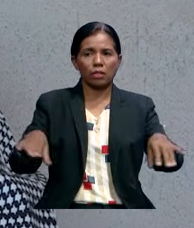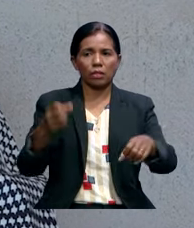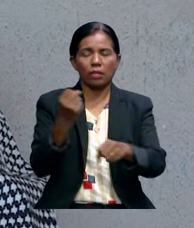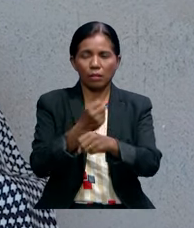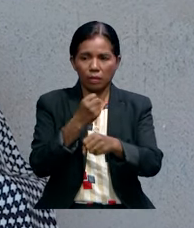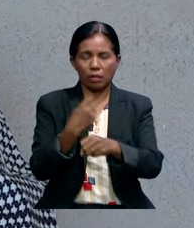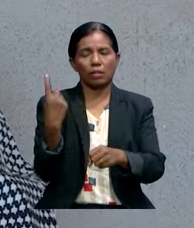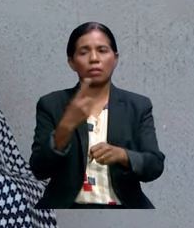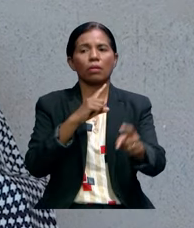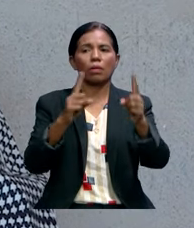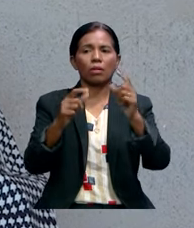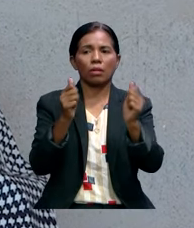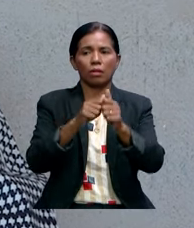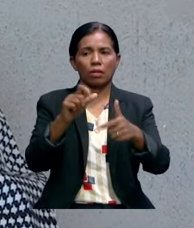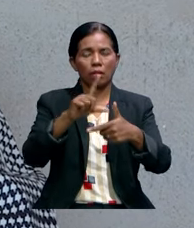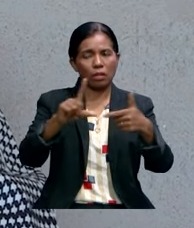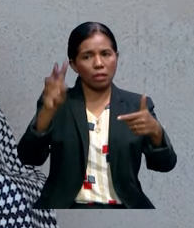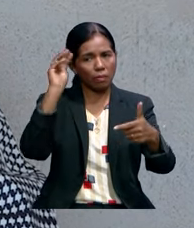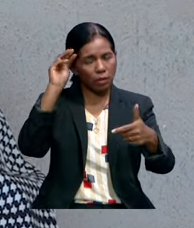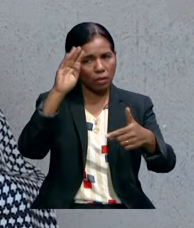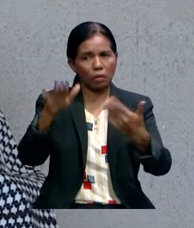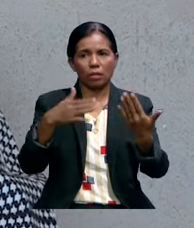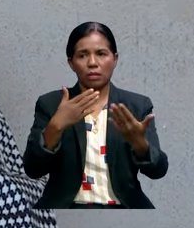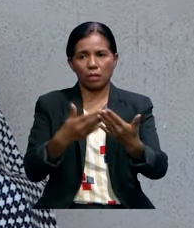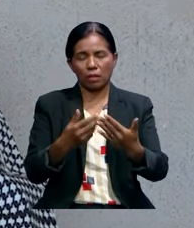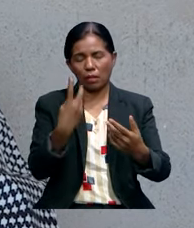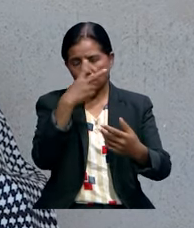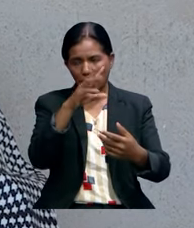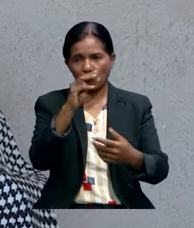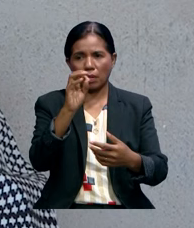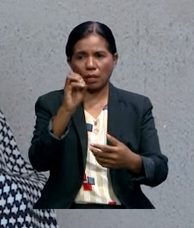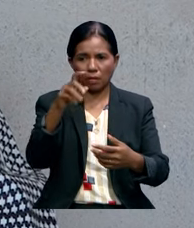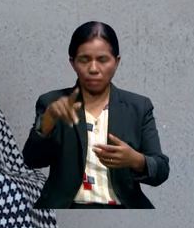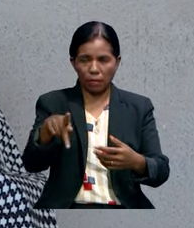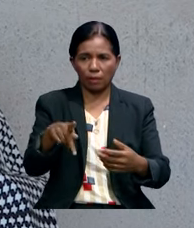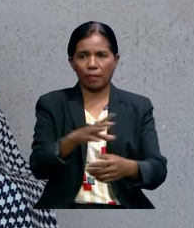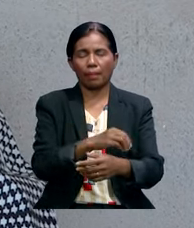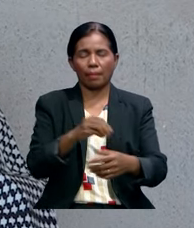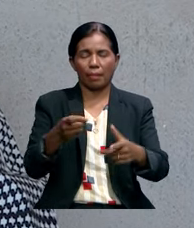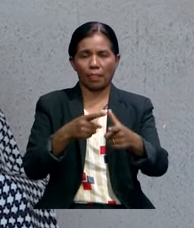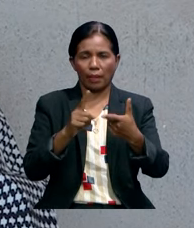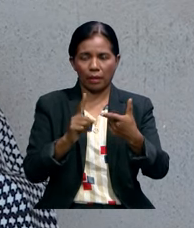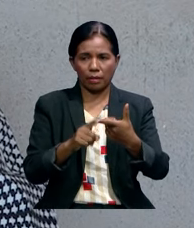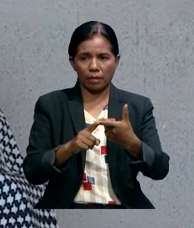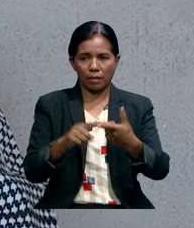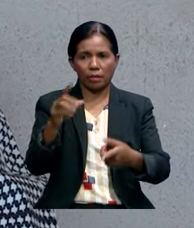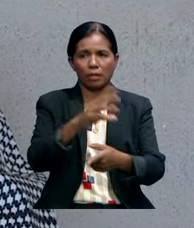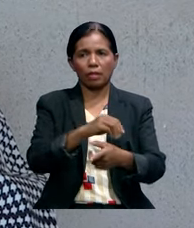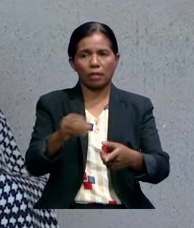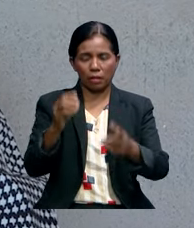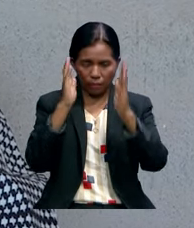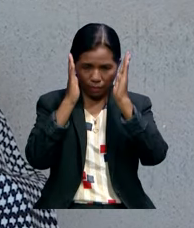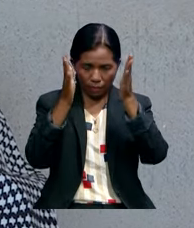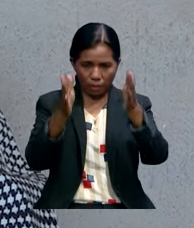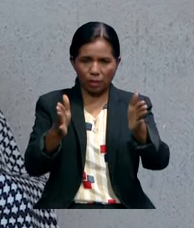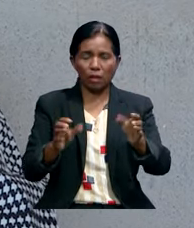fatin qual ia linhas ministeriais lilu vai a obras públicas vai a ministério plano investimento estratégico